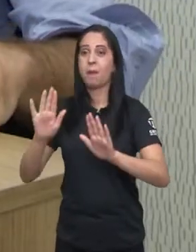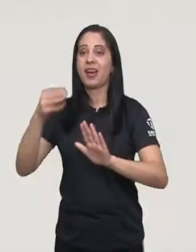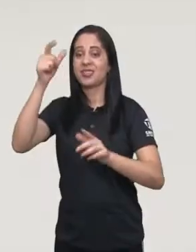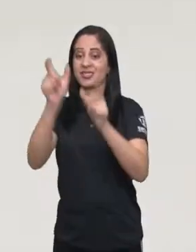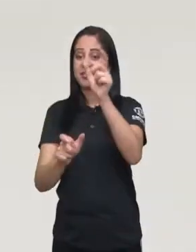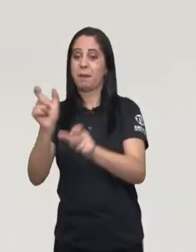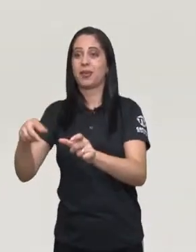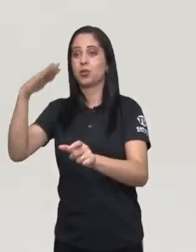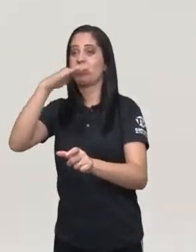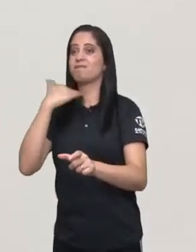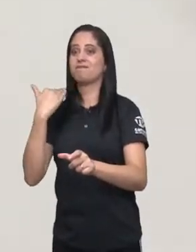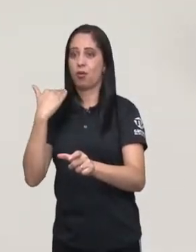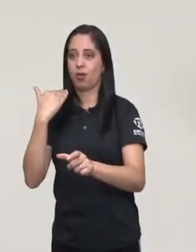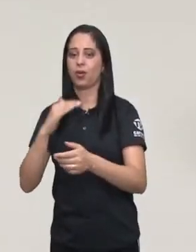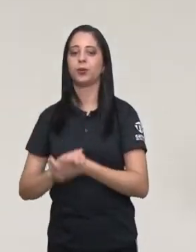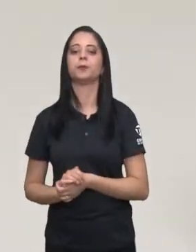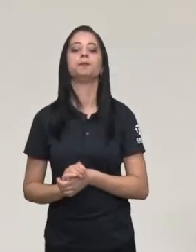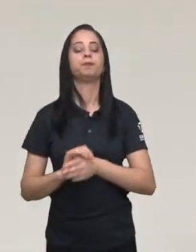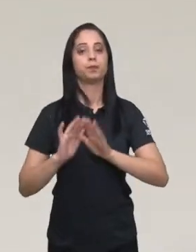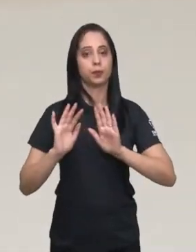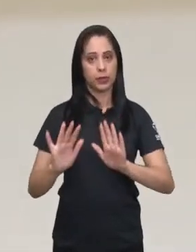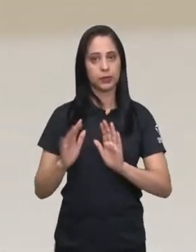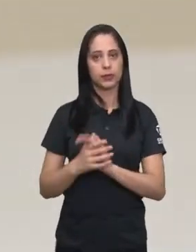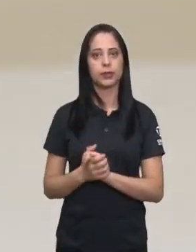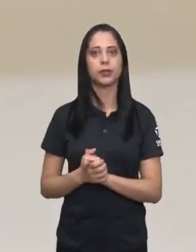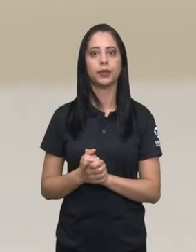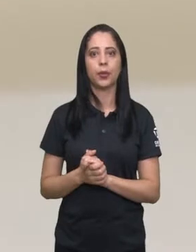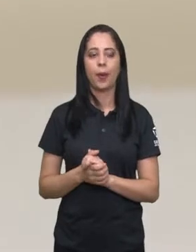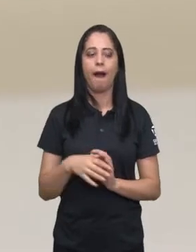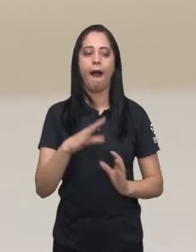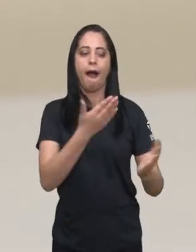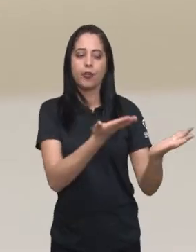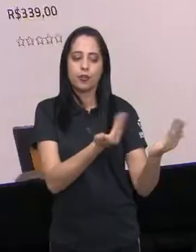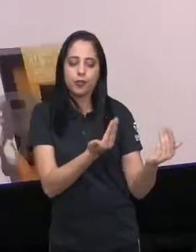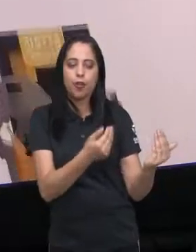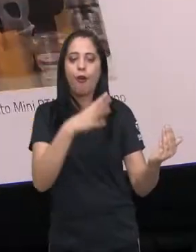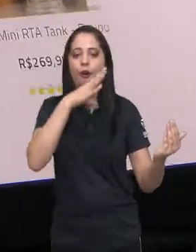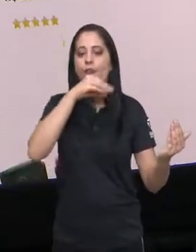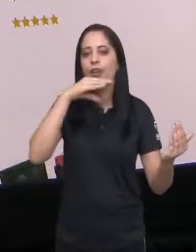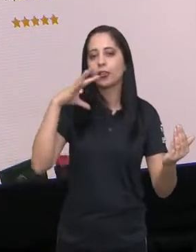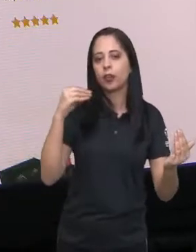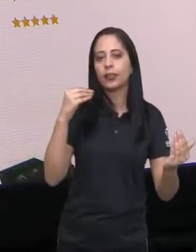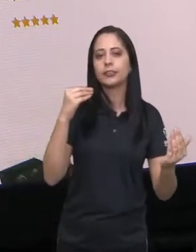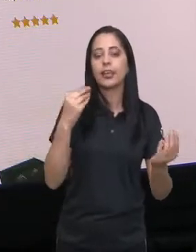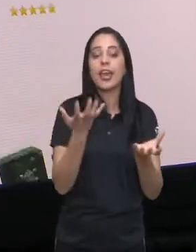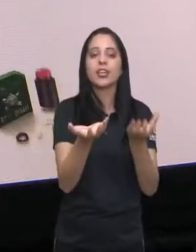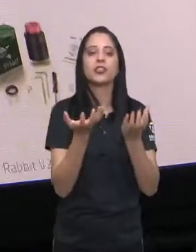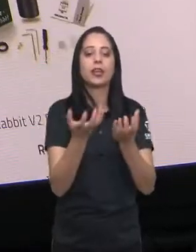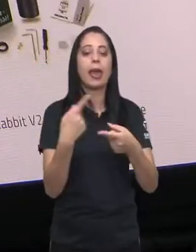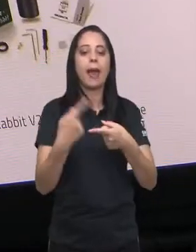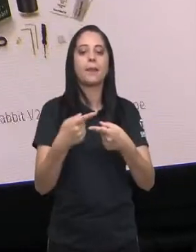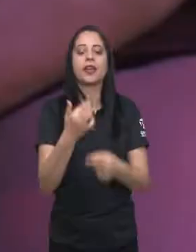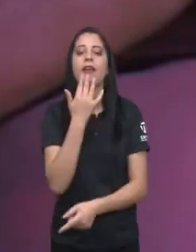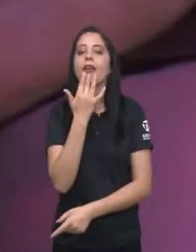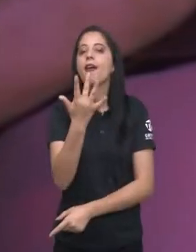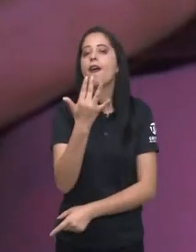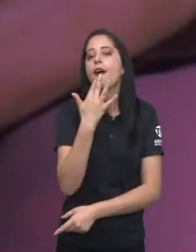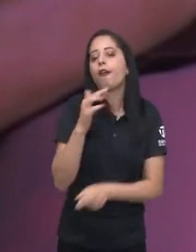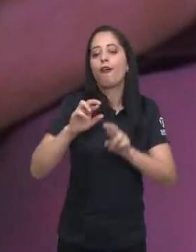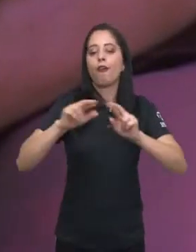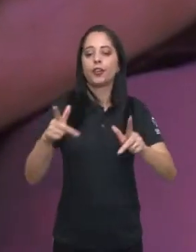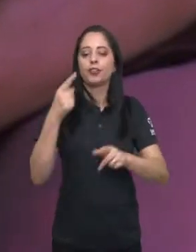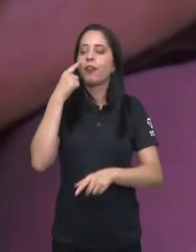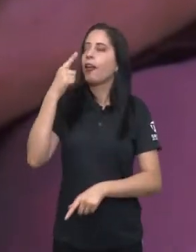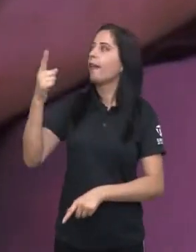deles falecer outro Alerta é conta procura dos cigarros eletrónicos pelo público jovem com vários modelos cores e formas